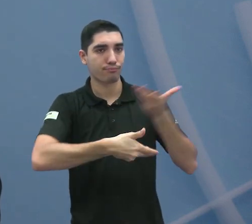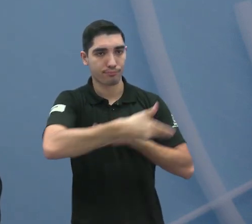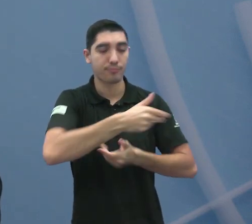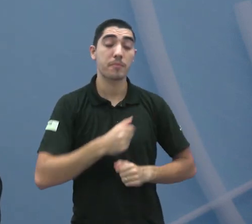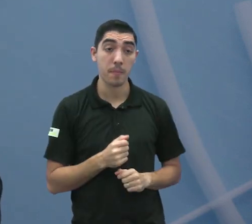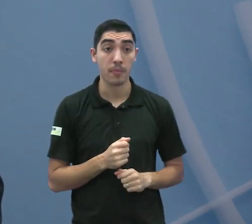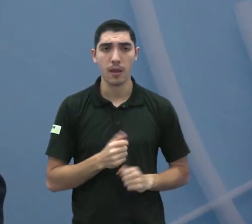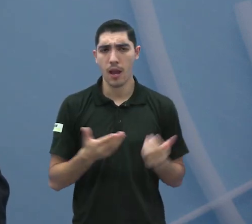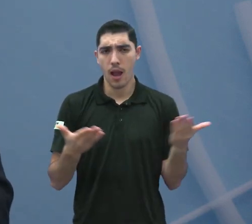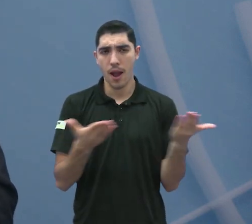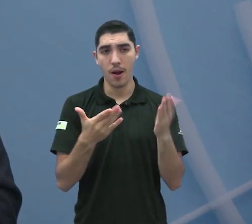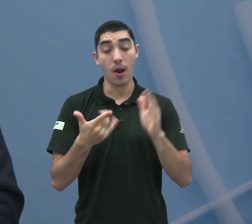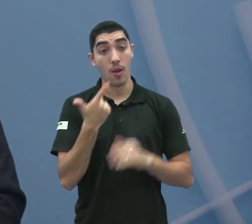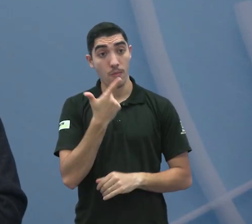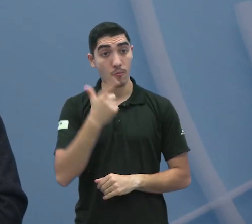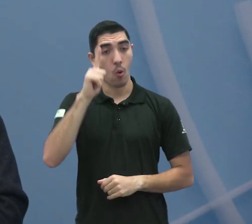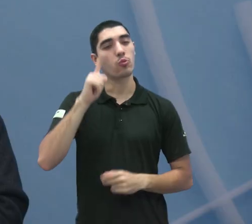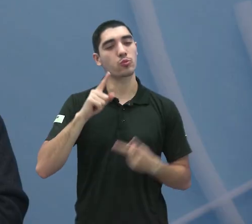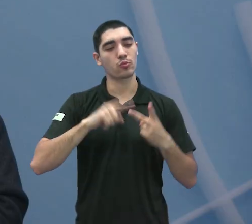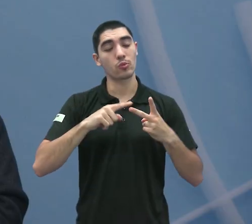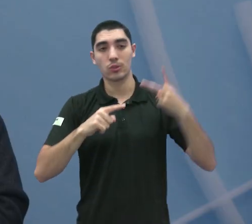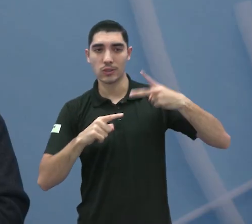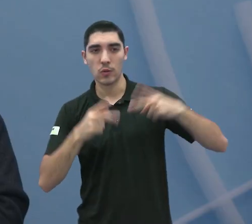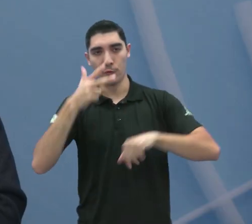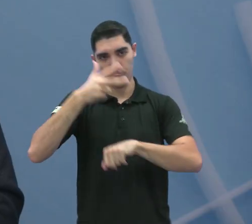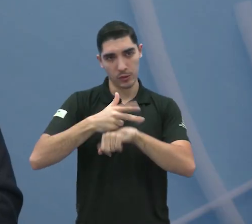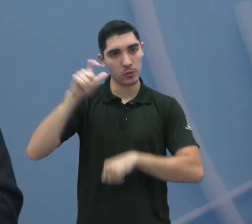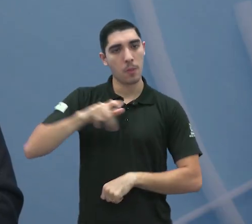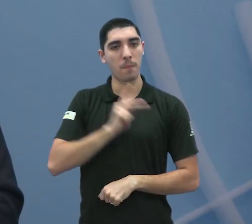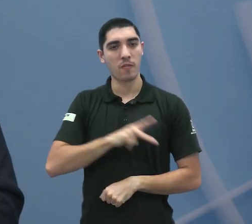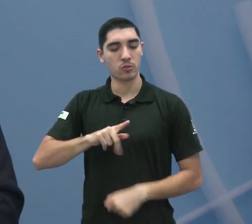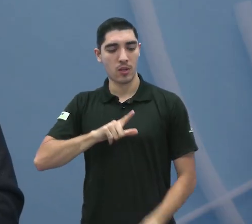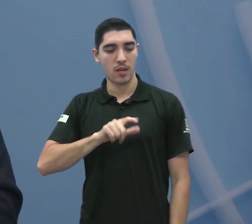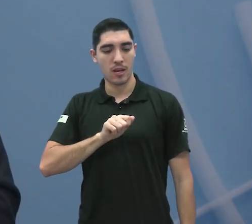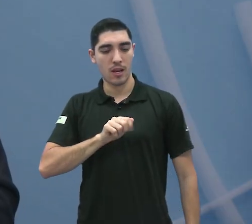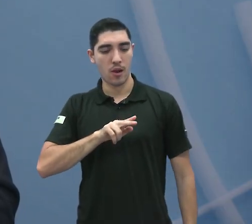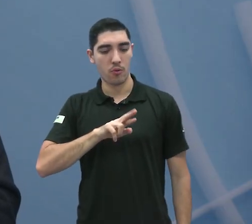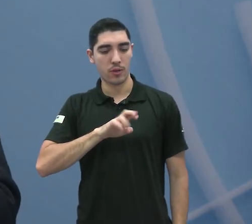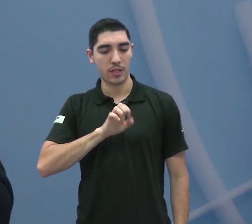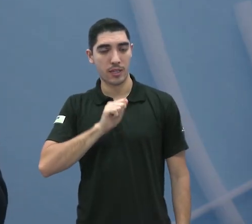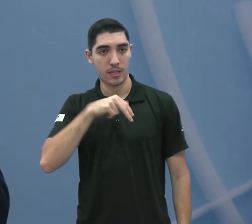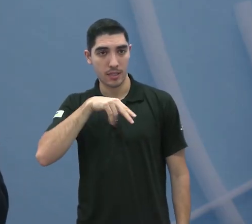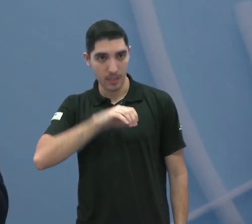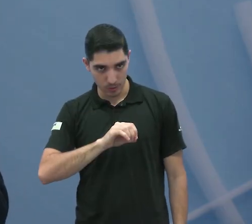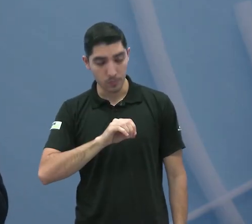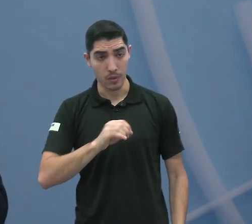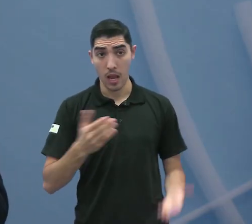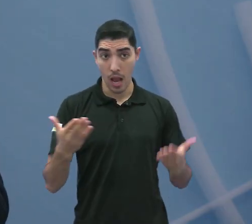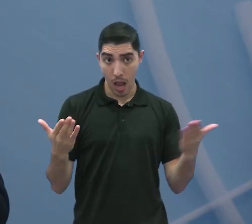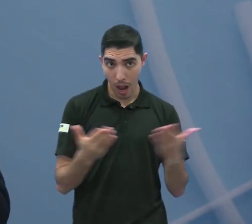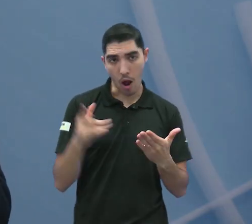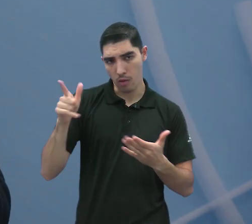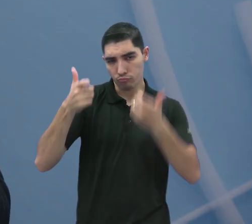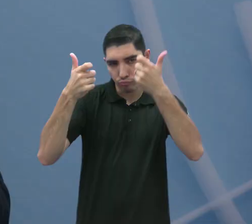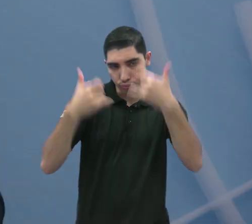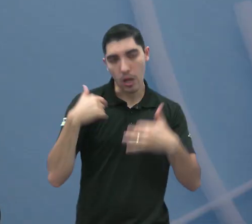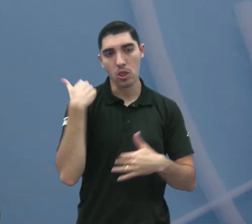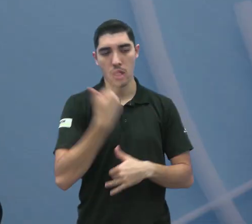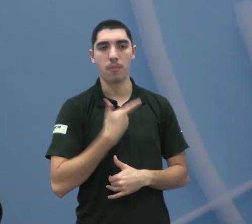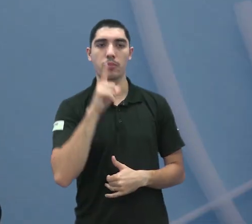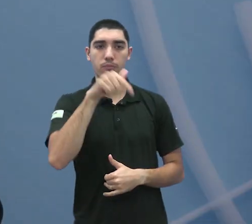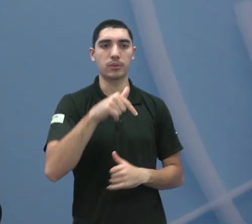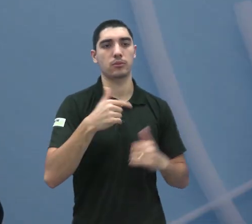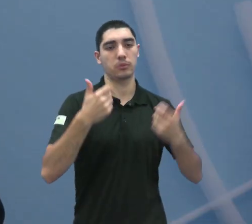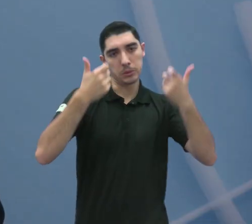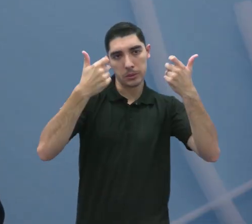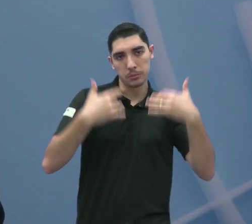a gente tem mais um vídeo do professor Laureano. Vamos assistir juntos e, na sequência, a gente repercute a fala dele aqui